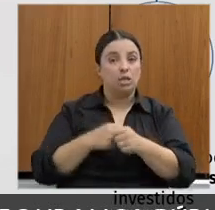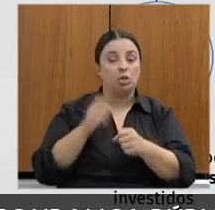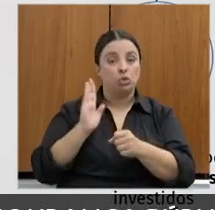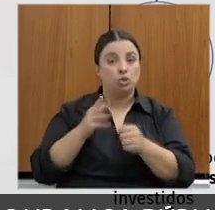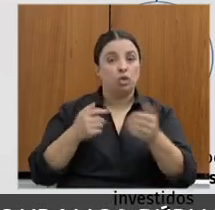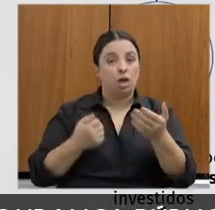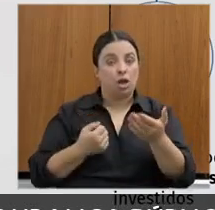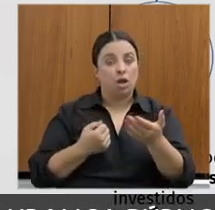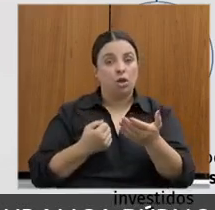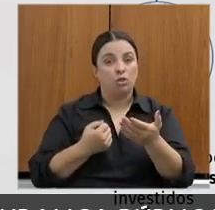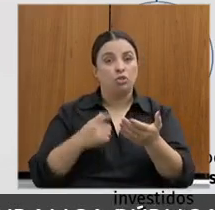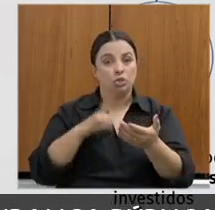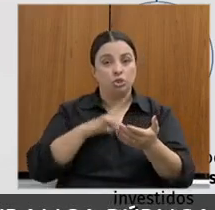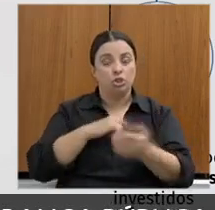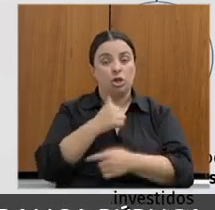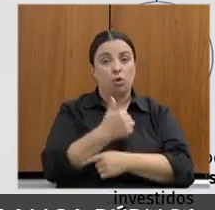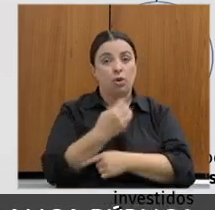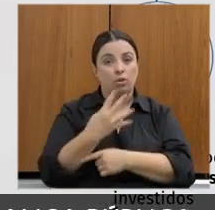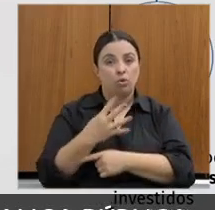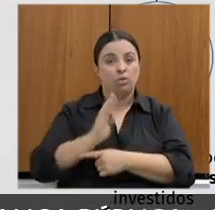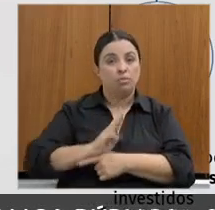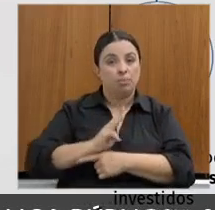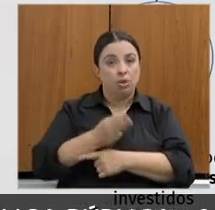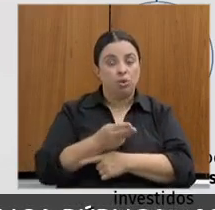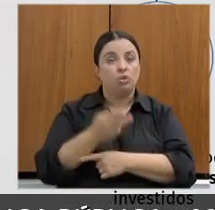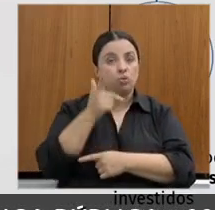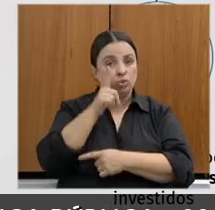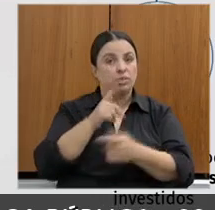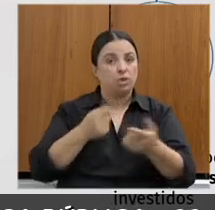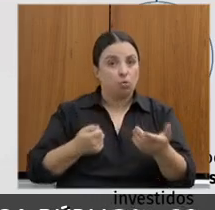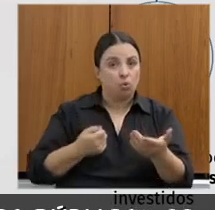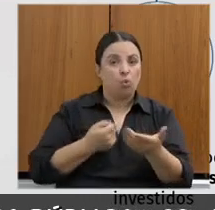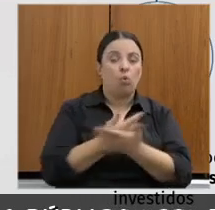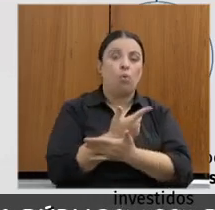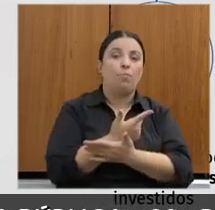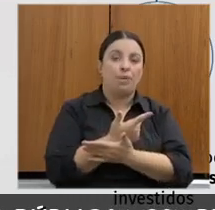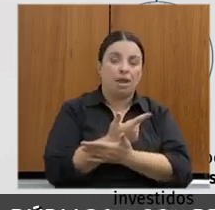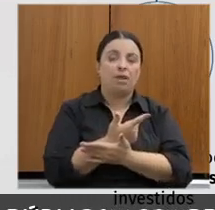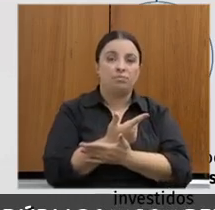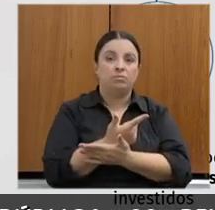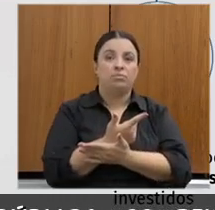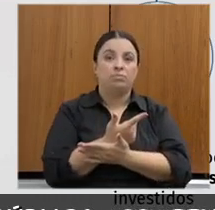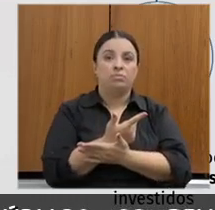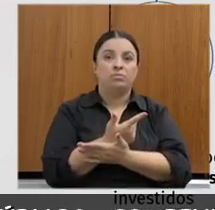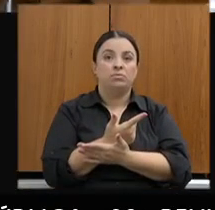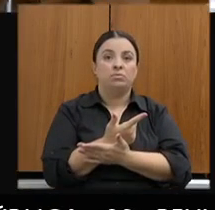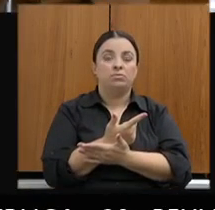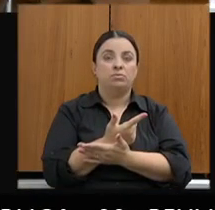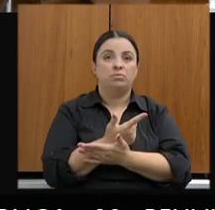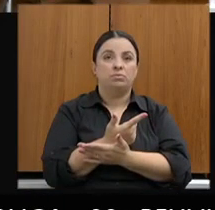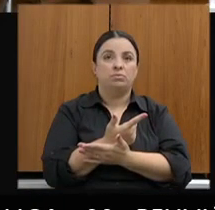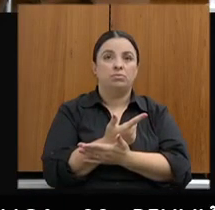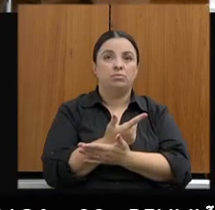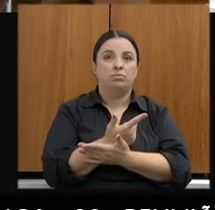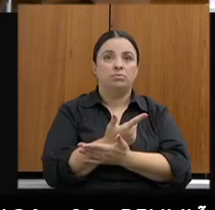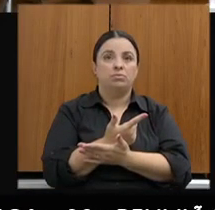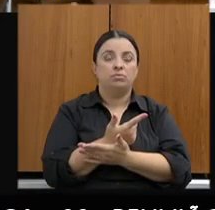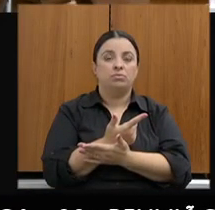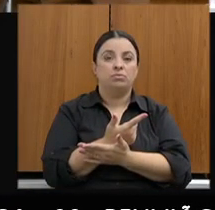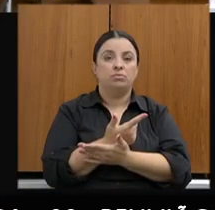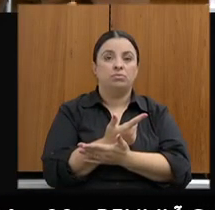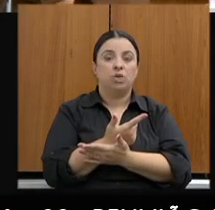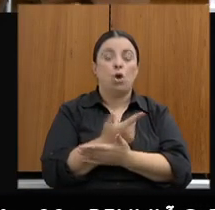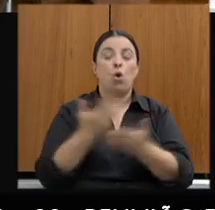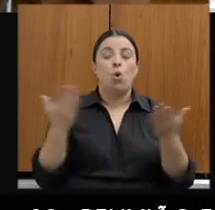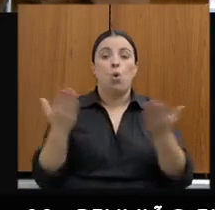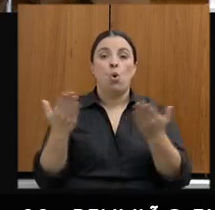14 é mais 8771 coletes escolher já chegaram hoje a gente tem em torno aí de